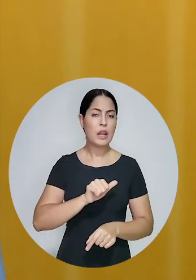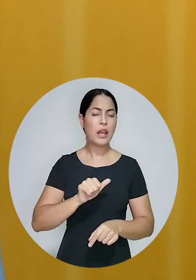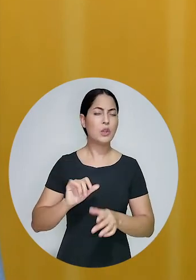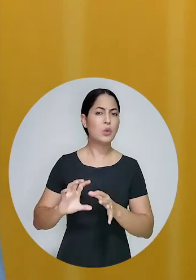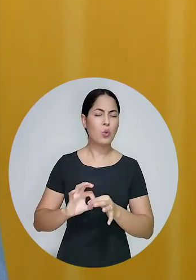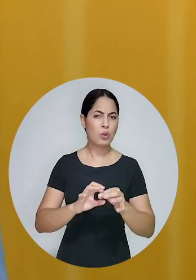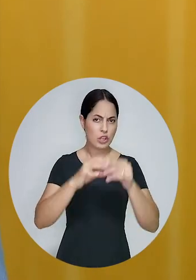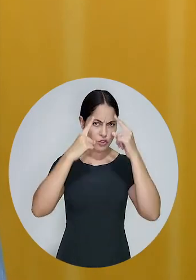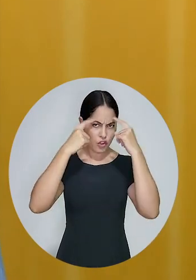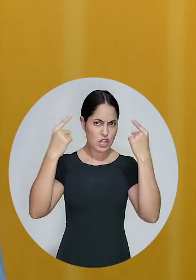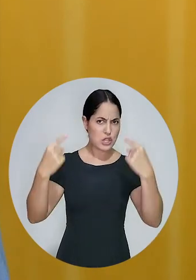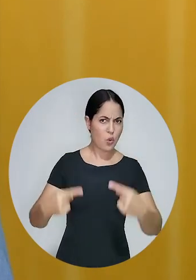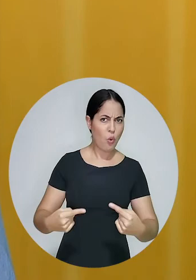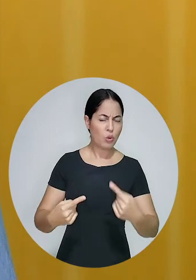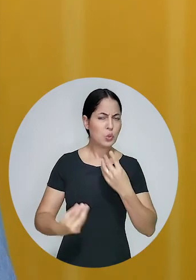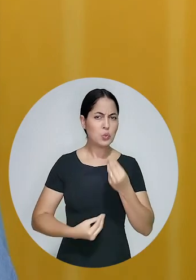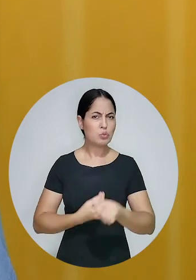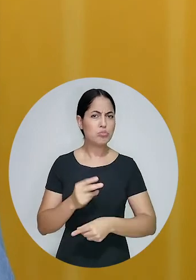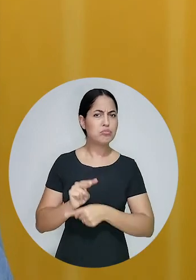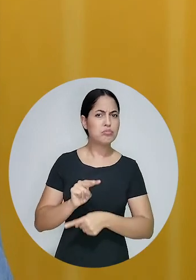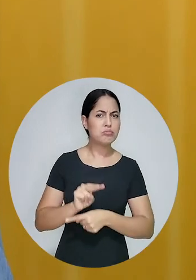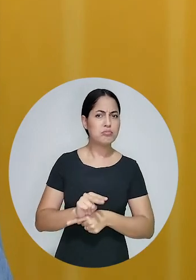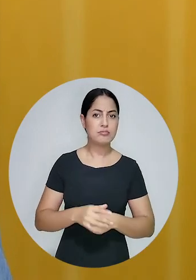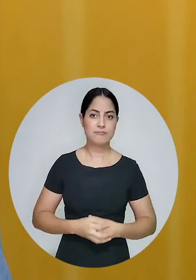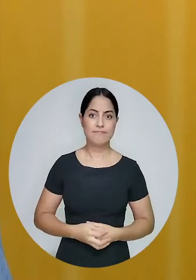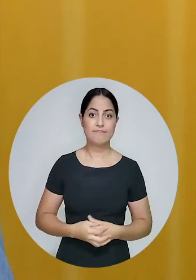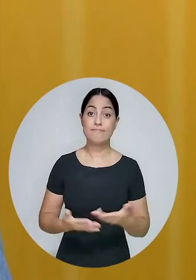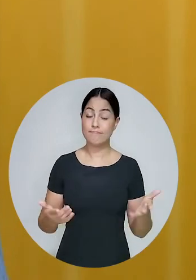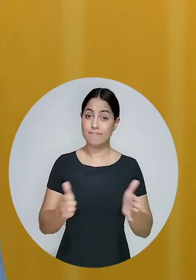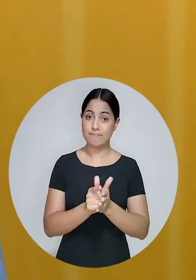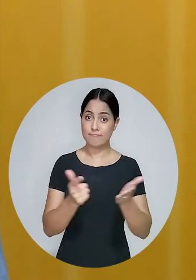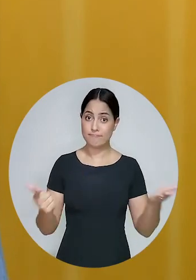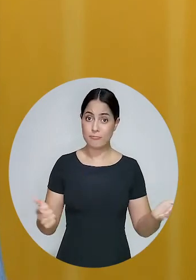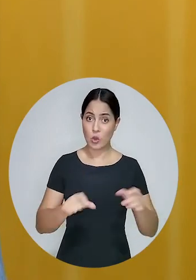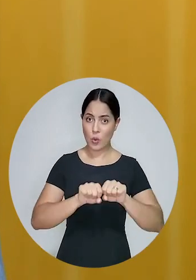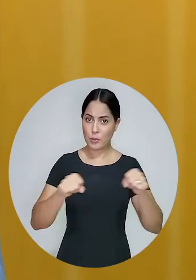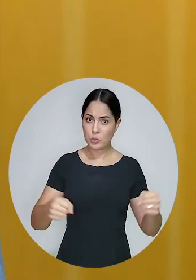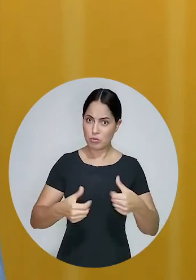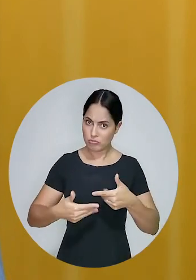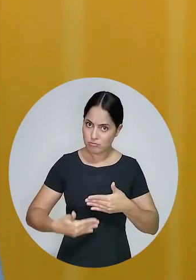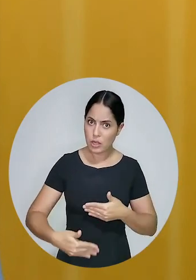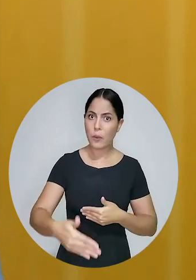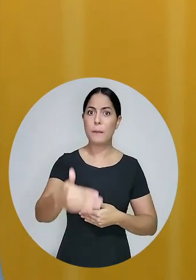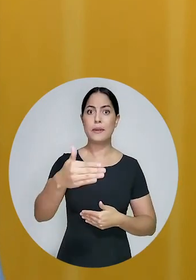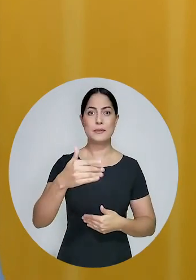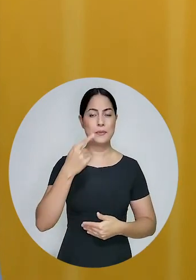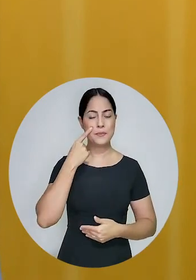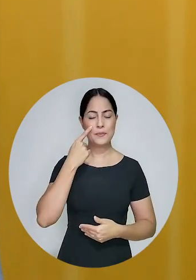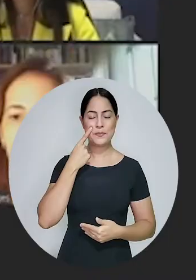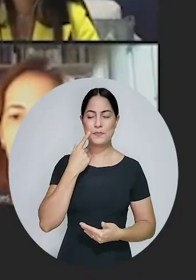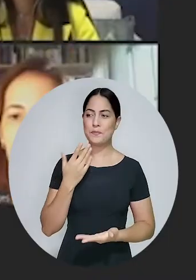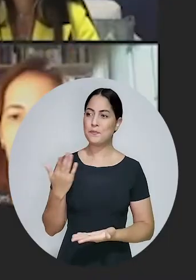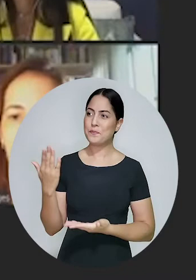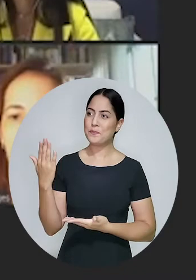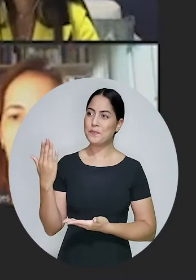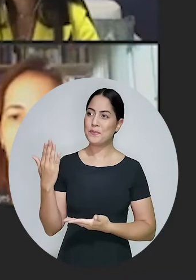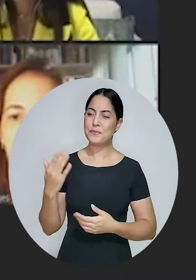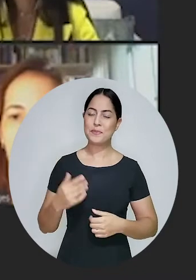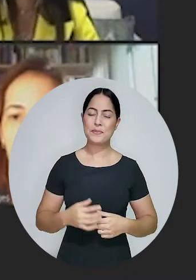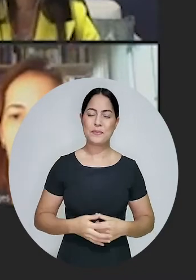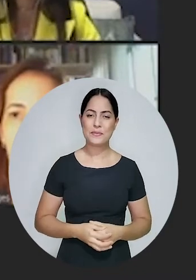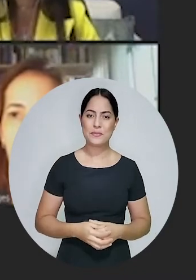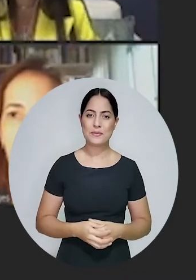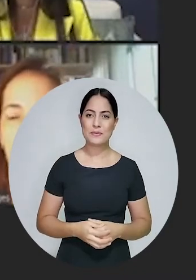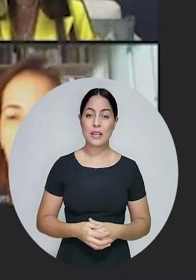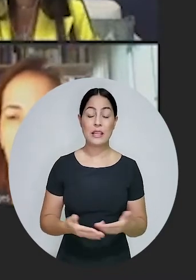em situação de violência. A obra foi intitulada como Rupturas e Recomeços. Acompanhe. A advocacia me